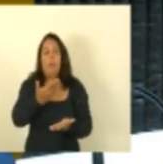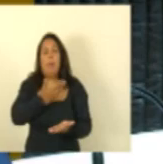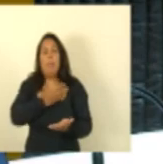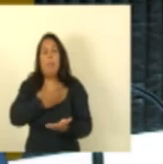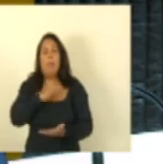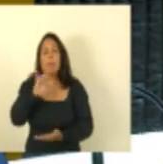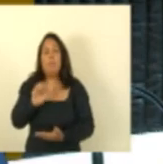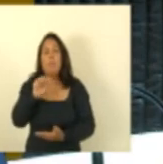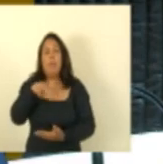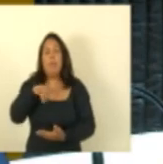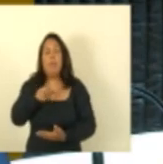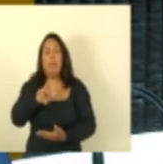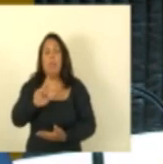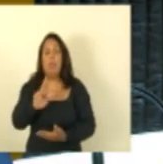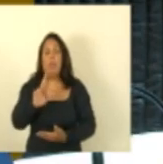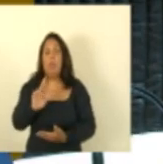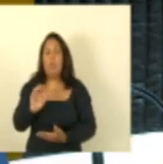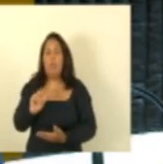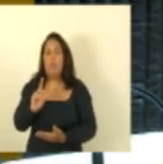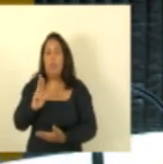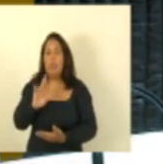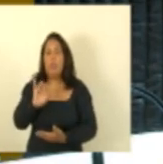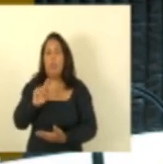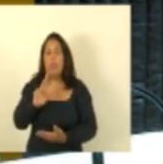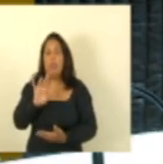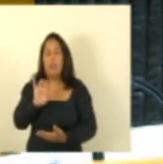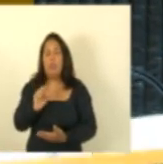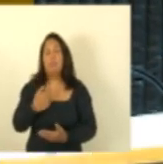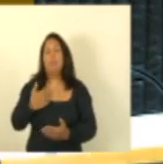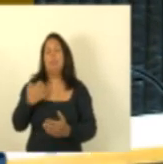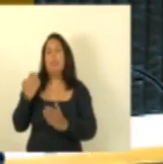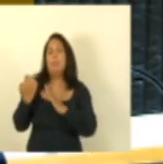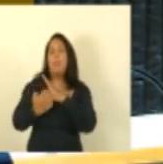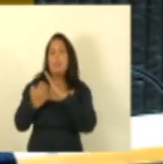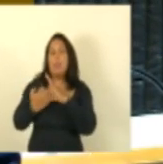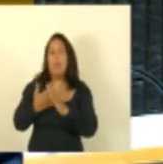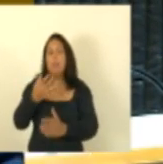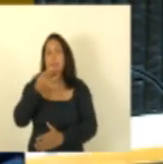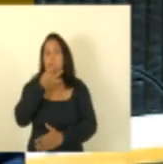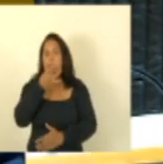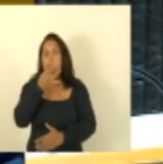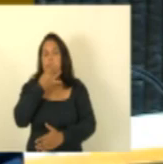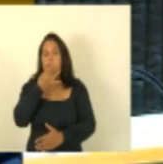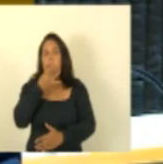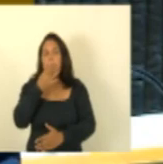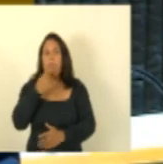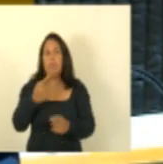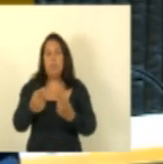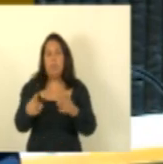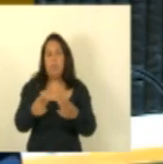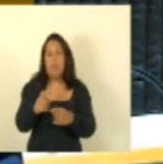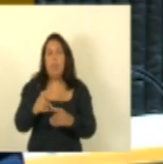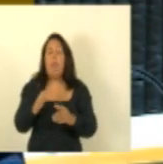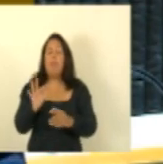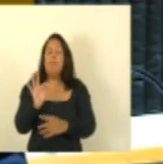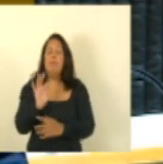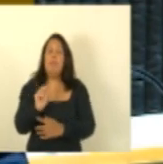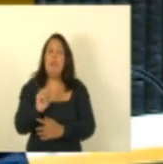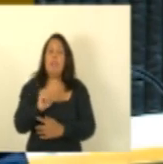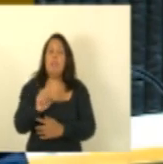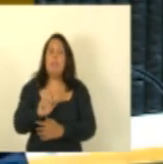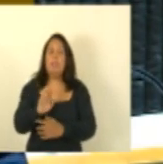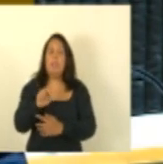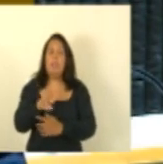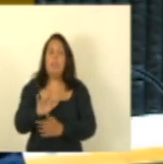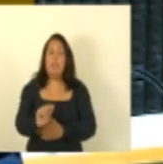Potric, proprietário, empresário de Cachoeira Pimirim, dono da churrascaria até o Rio Grande,